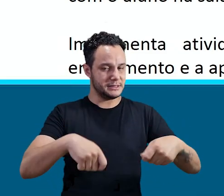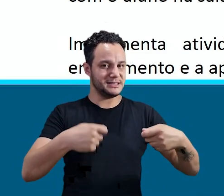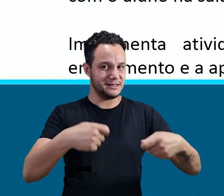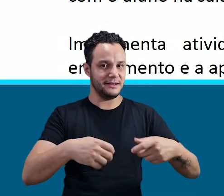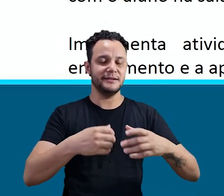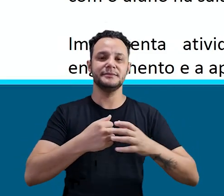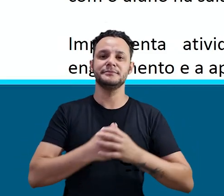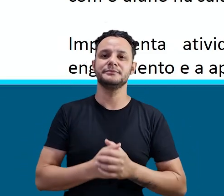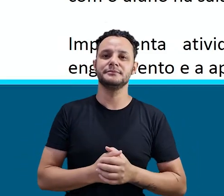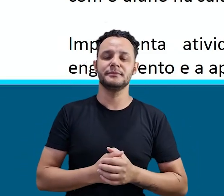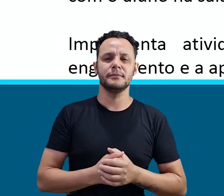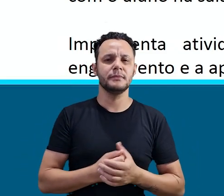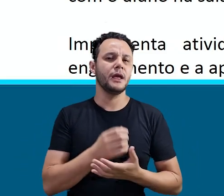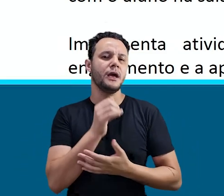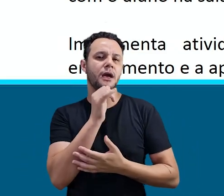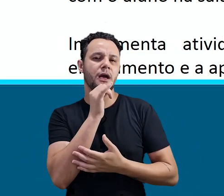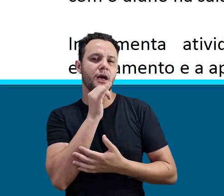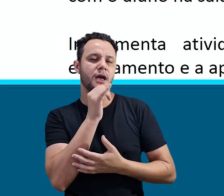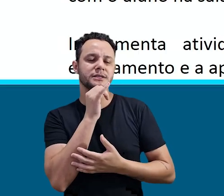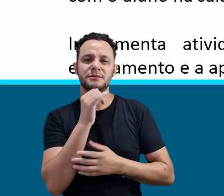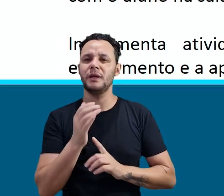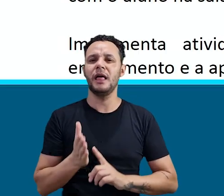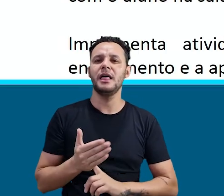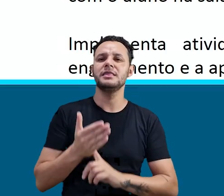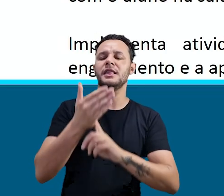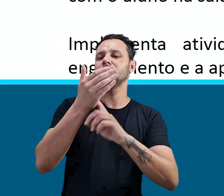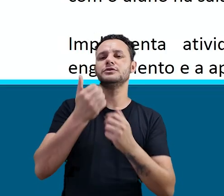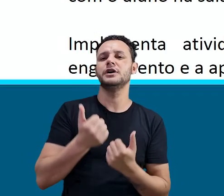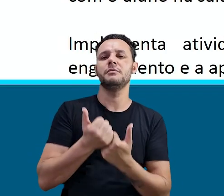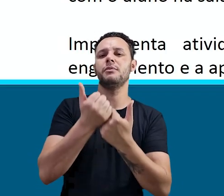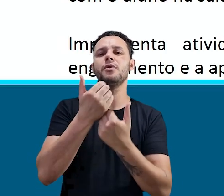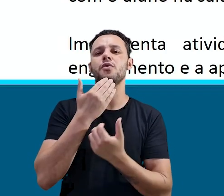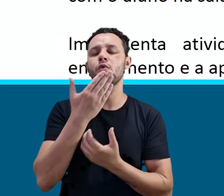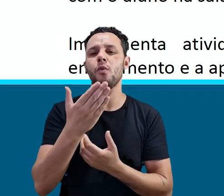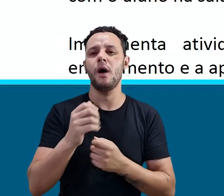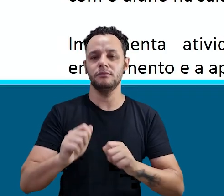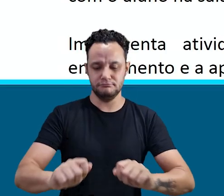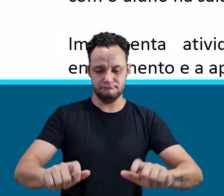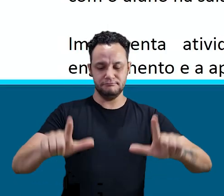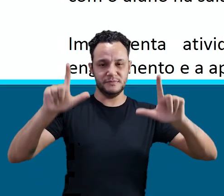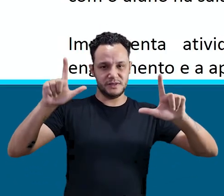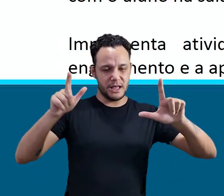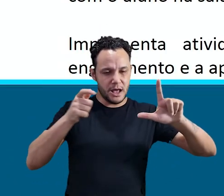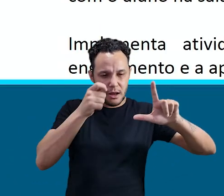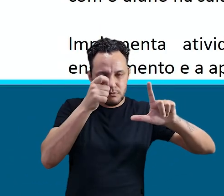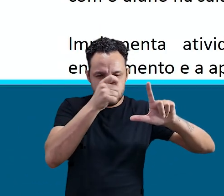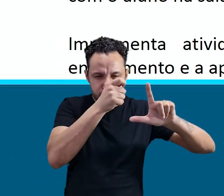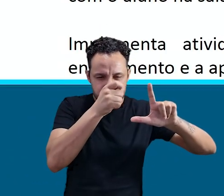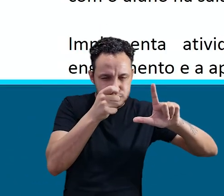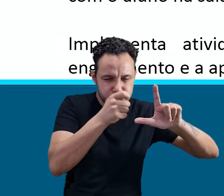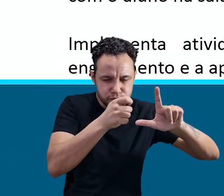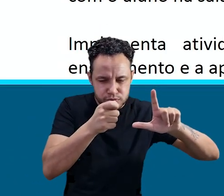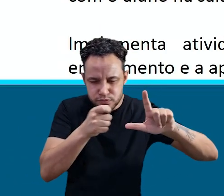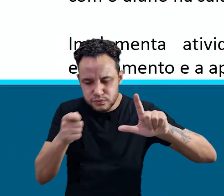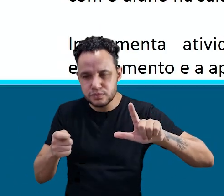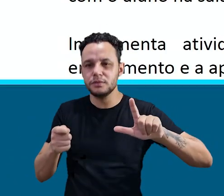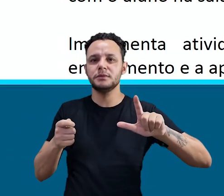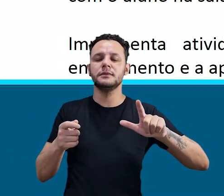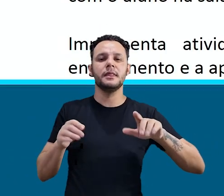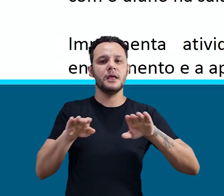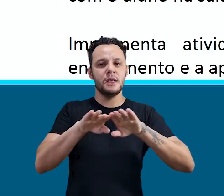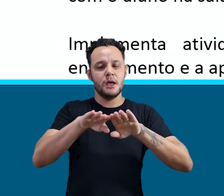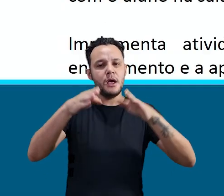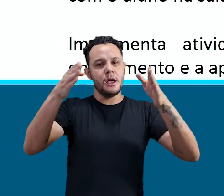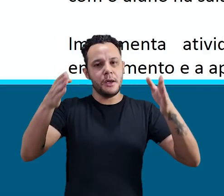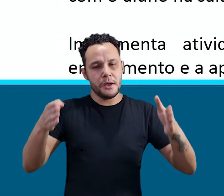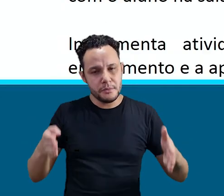as tecnologias assistivas são necessárias. Aqui tem alguns exemplos de tecnologia assistiva, né? Um leitor de tela, uma prancha que vai